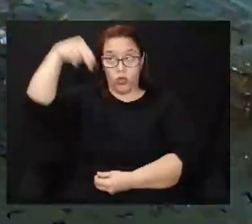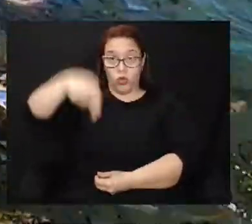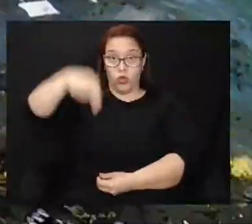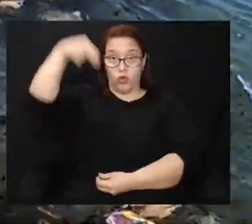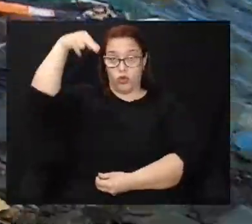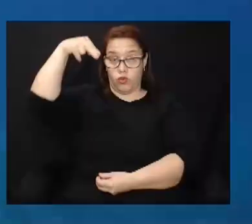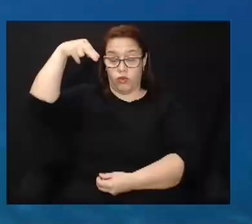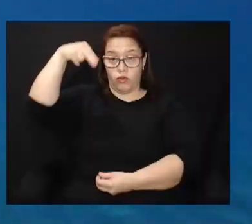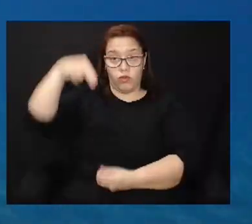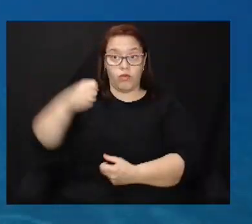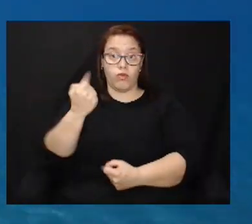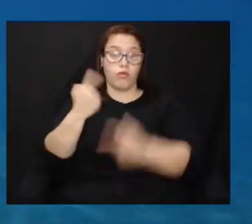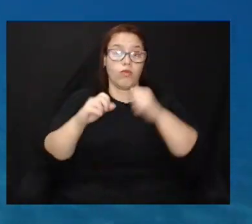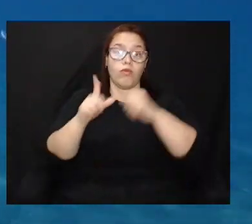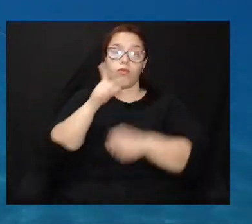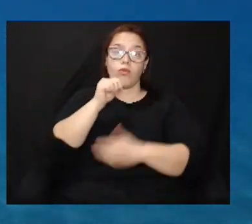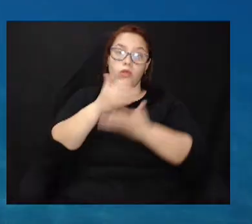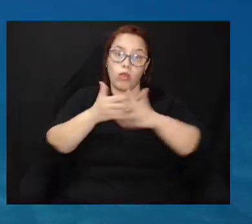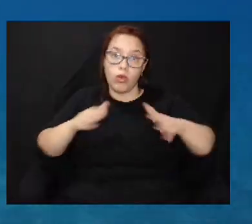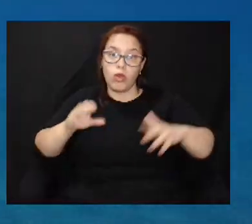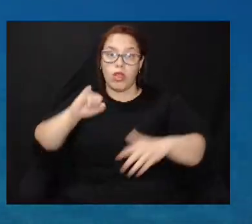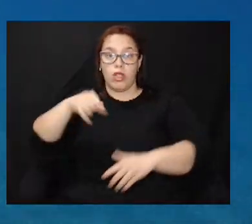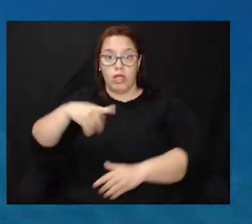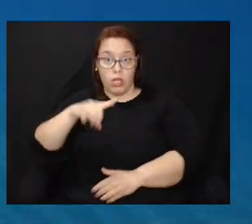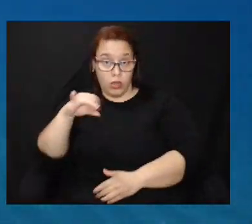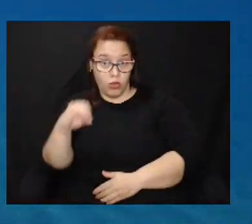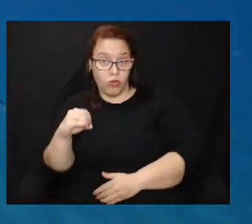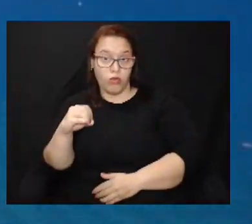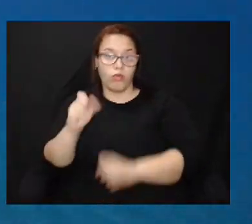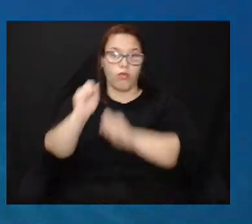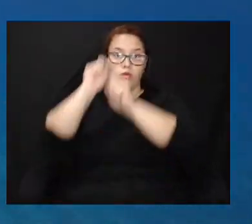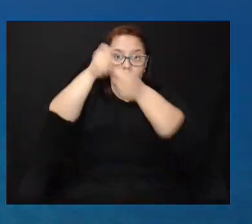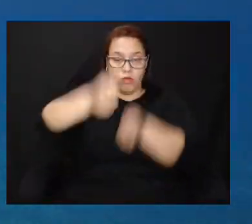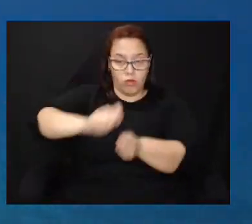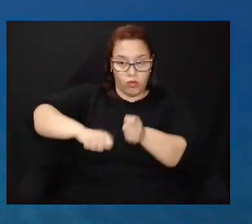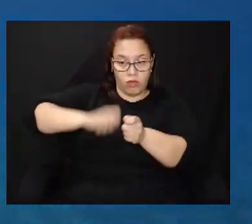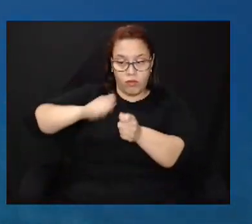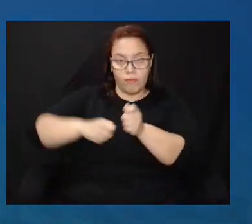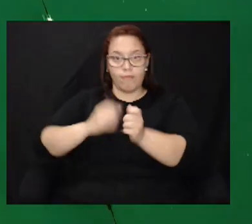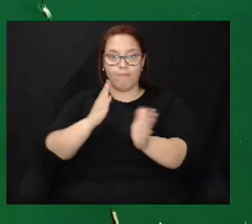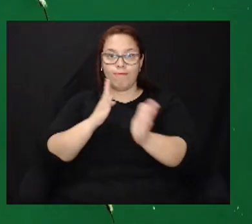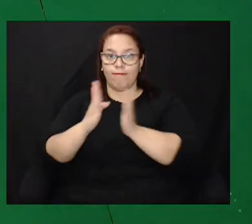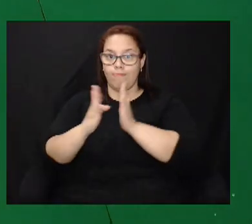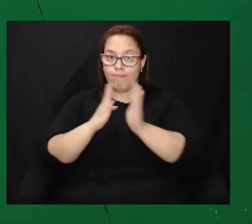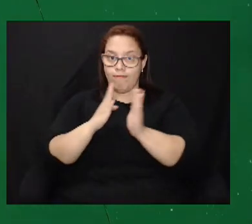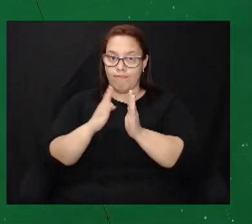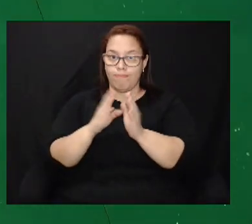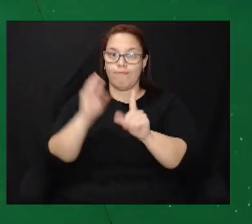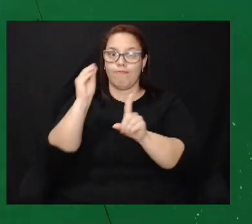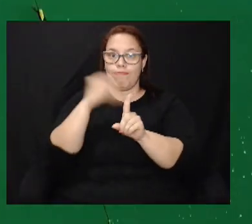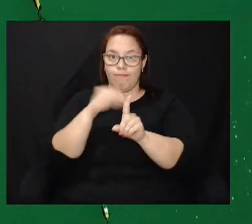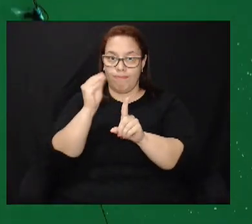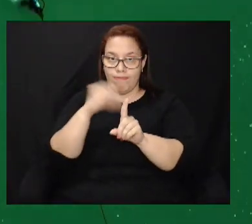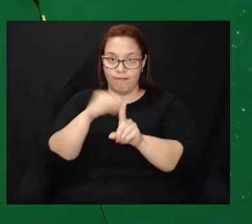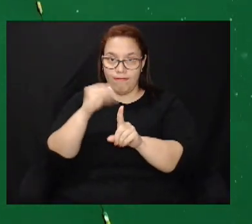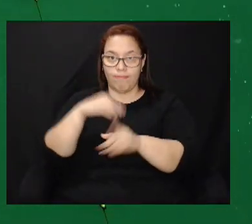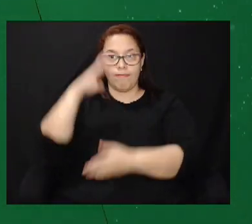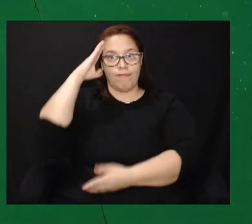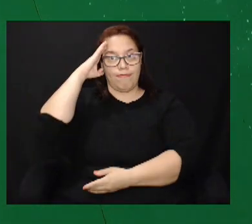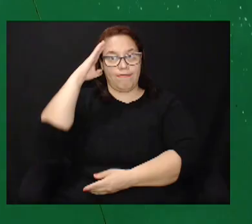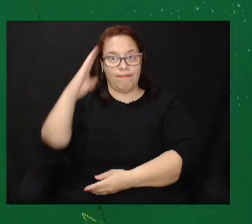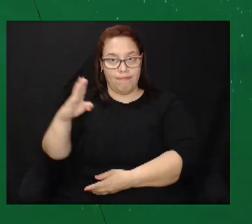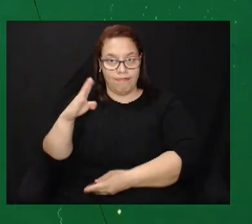do Oceano Índico. As zonas de pesca intensiva são particularmente vulneráveis, principalmente por